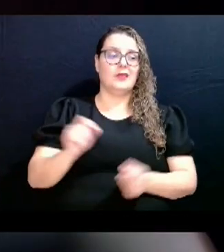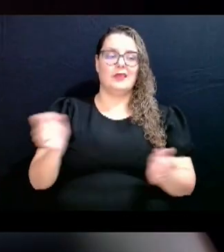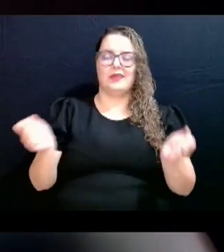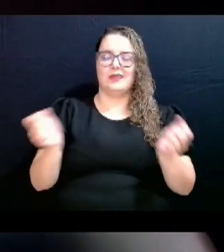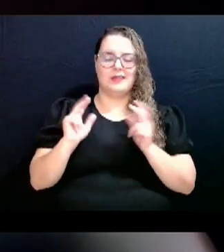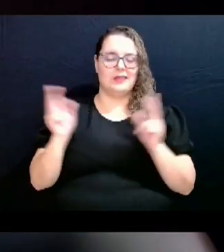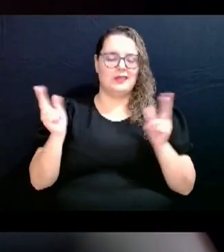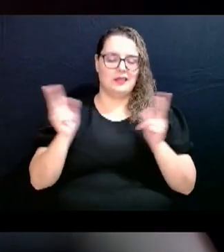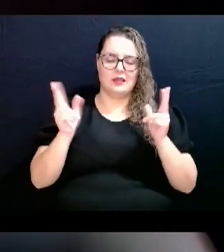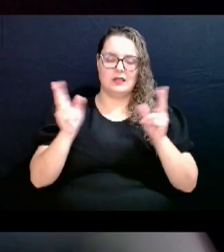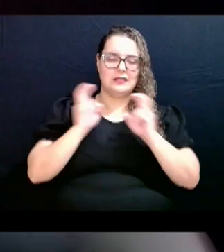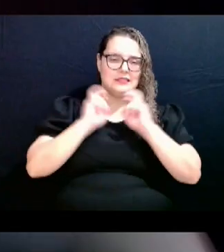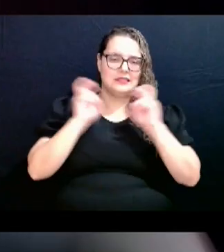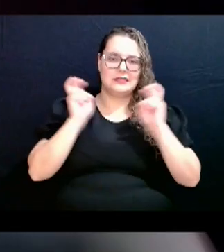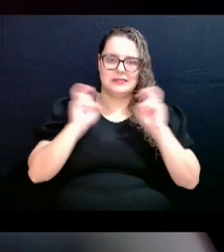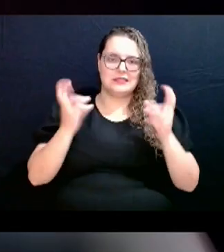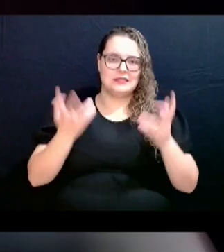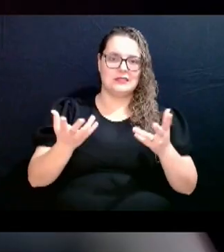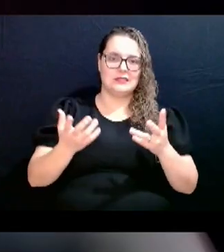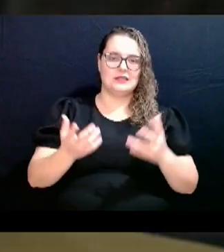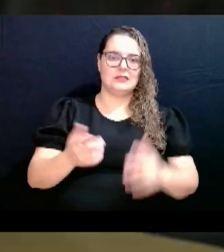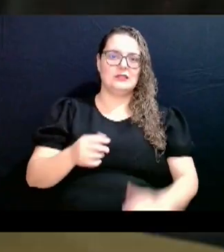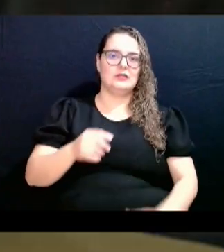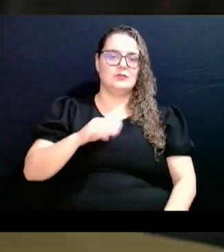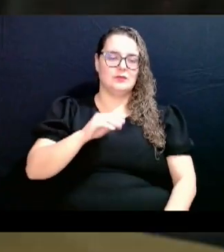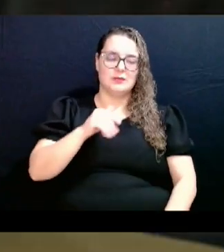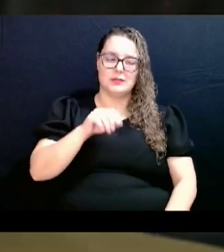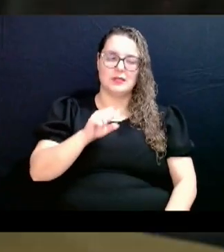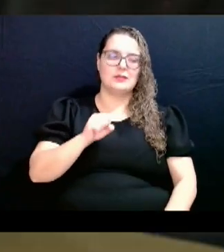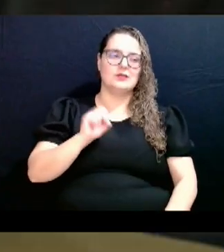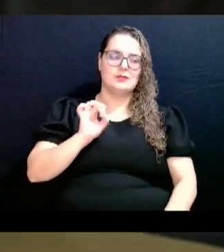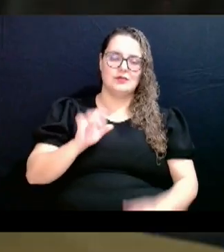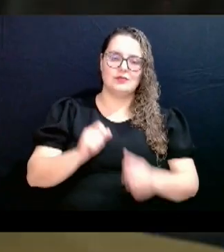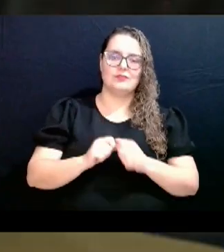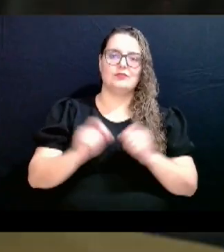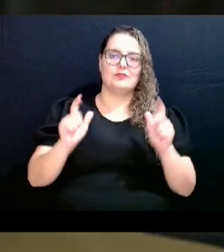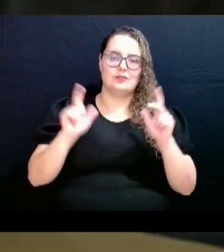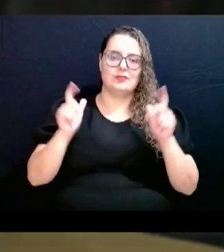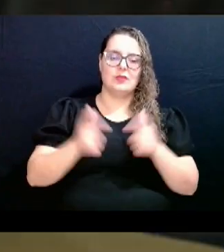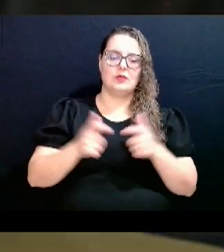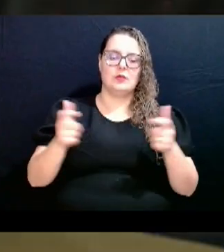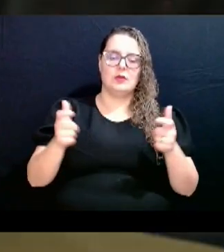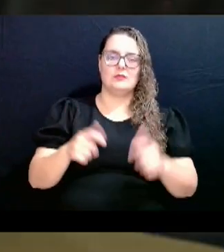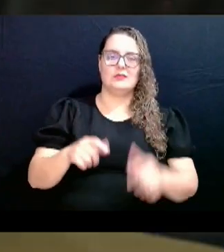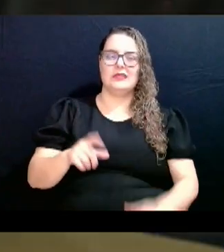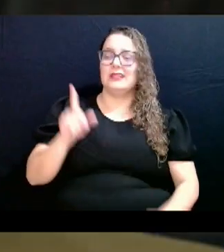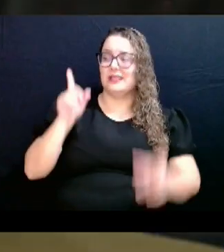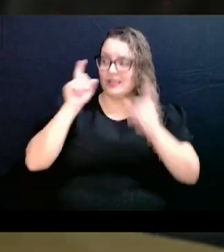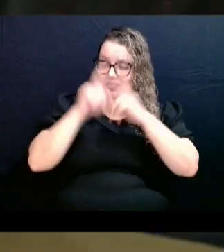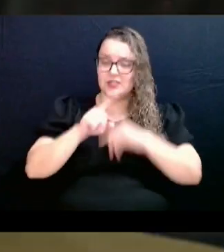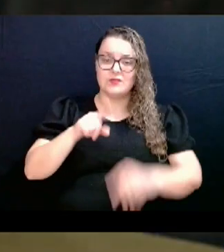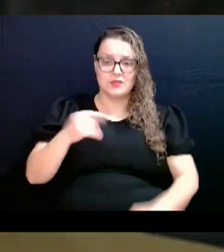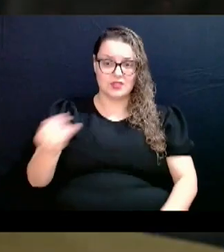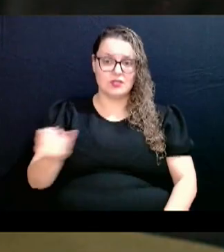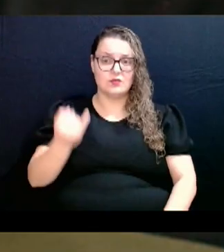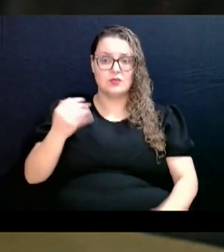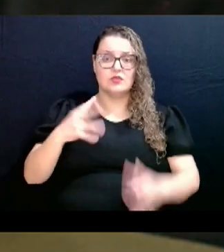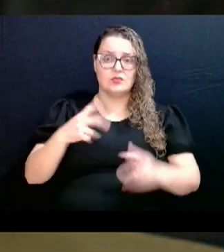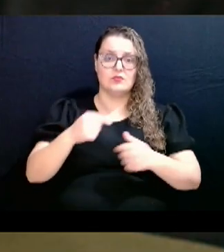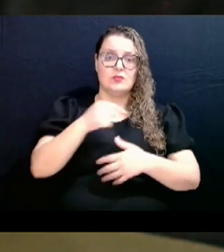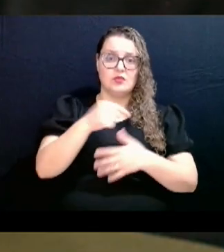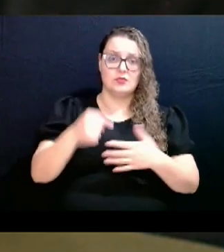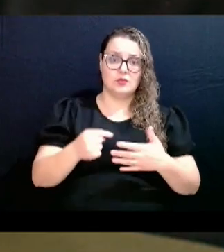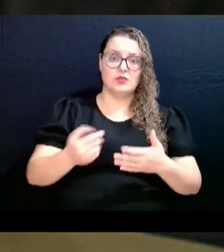só aumentam. Poxa vida, né? É bem delicado e bem importante toda essa situação que a gente está trazendo